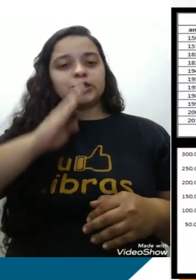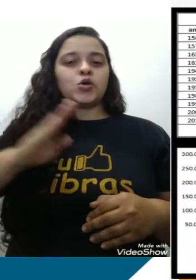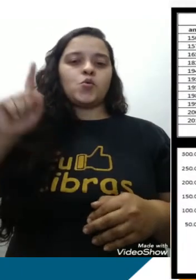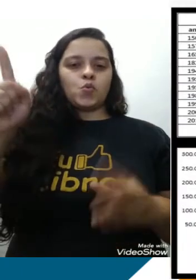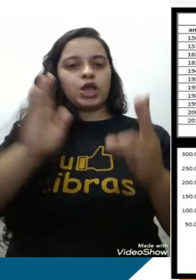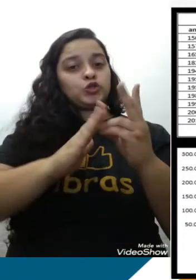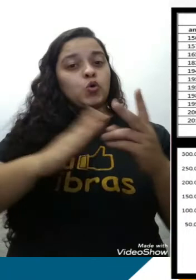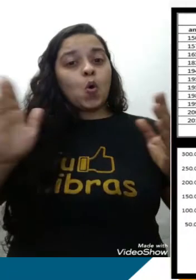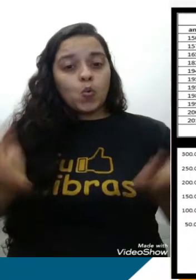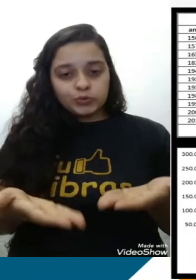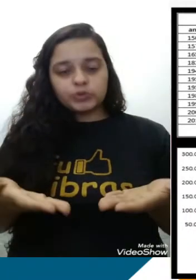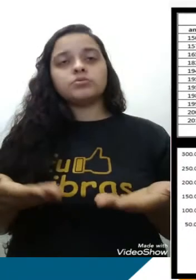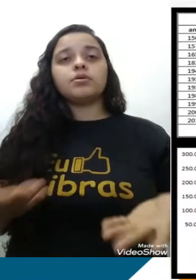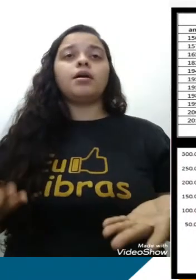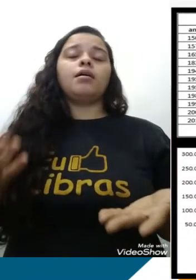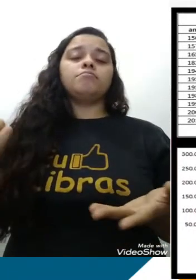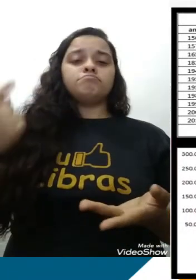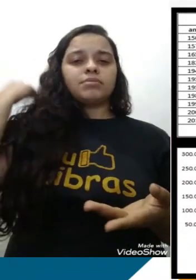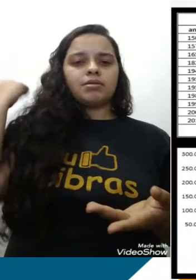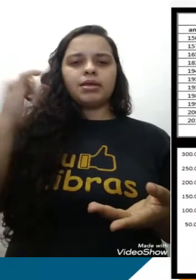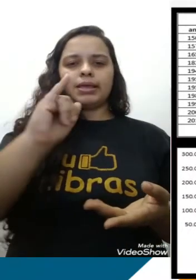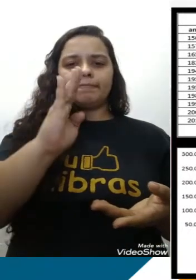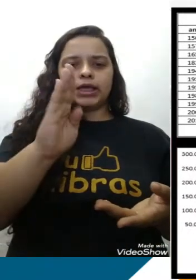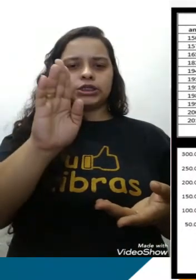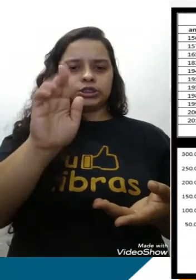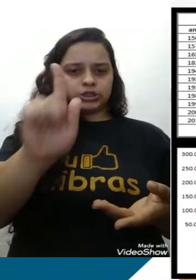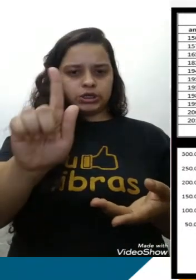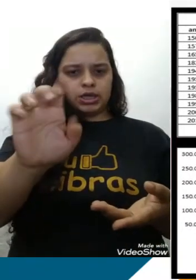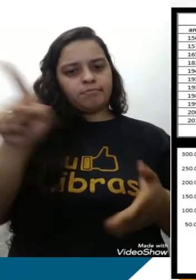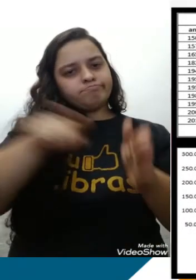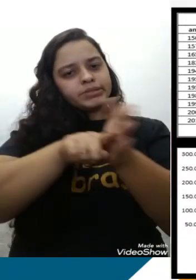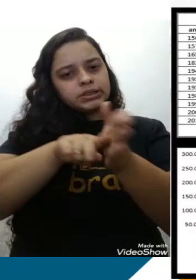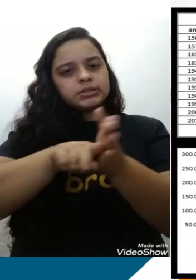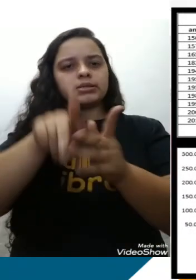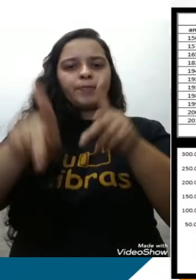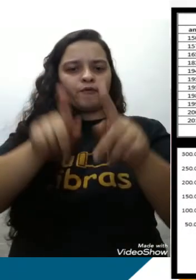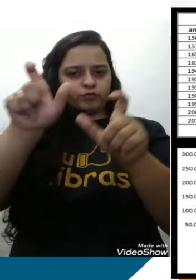hoje. Bom, segundo o último censo do IBGE, realizado em 2010, os